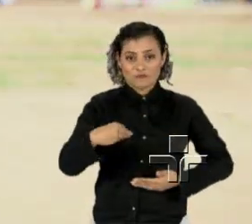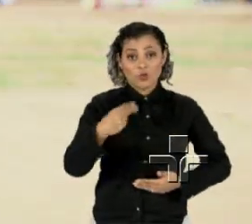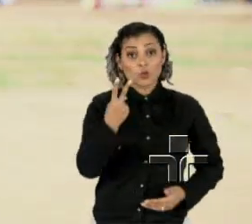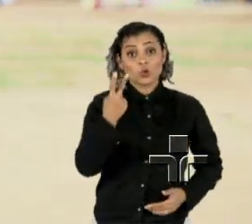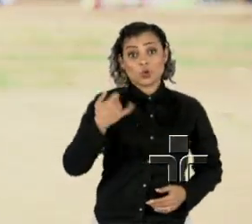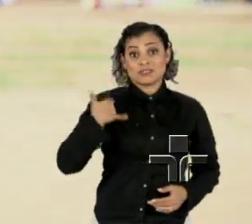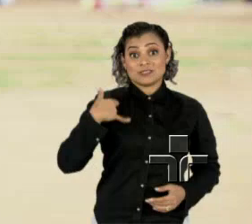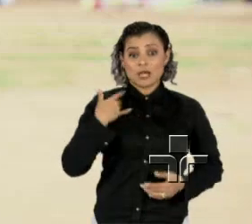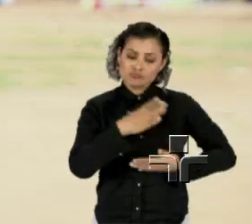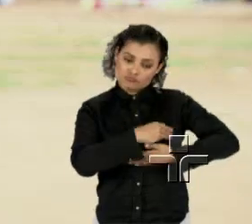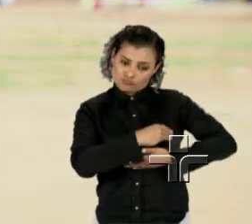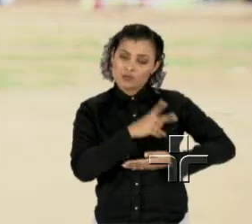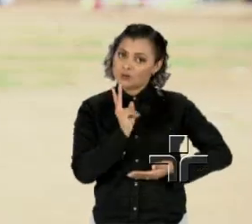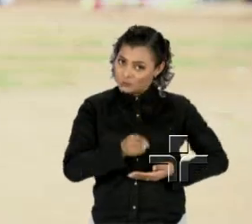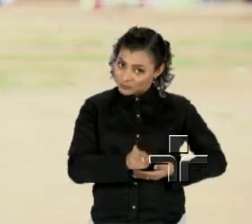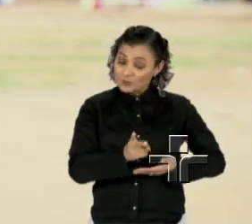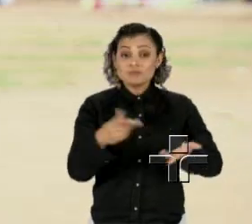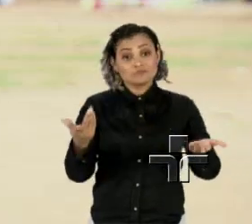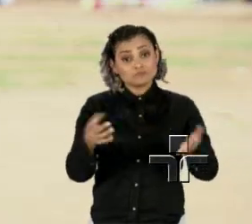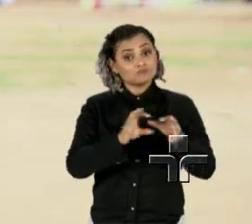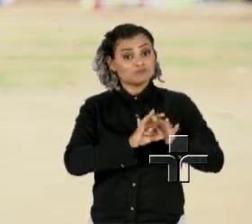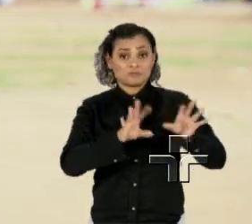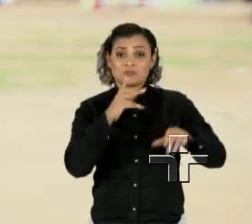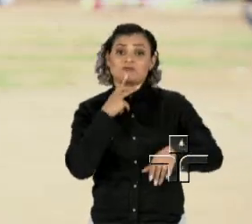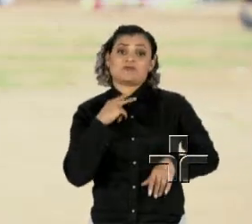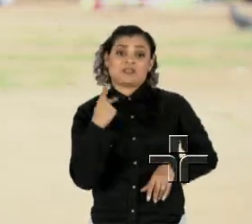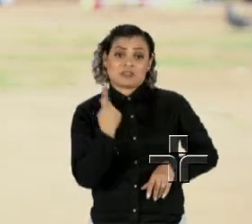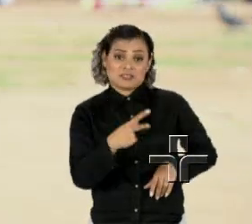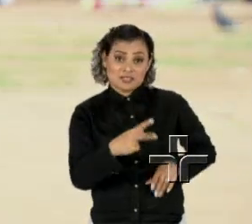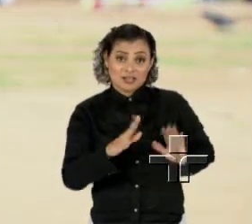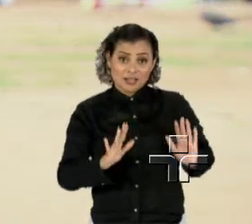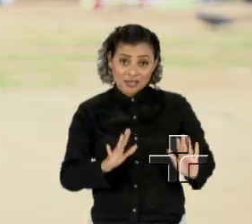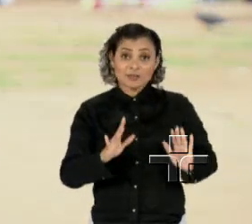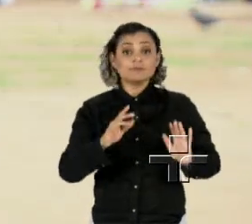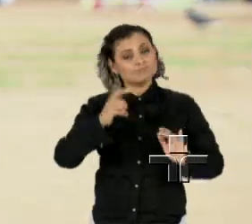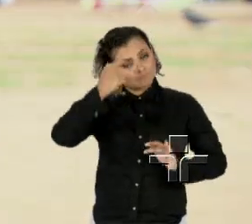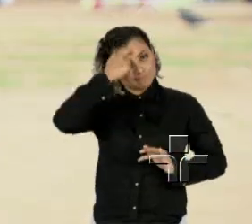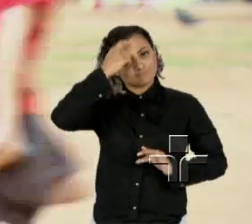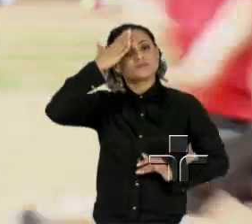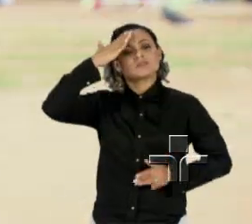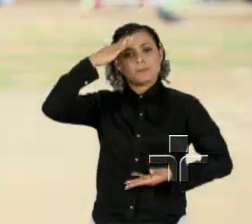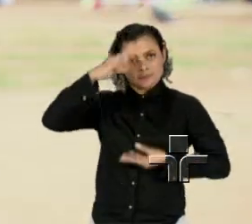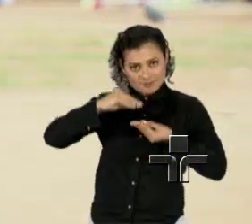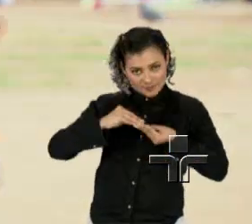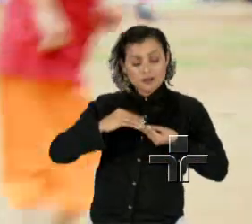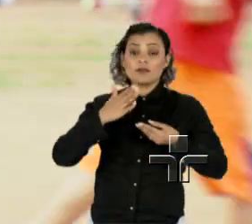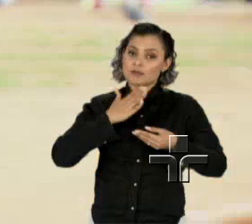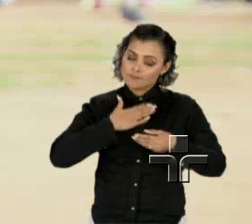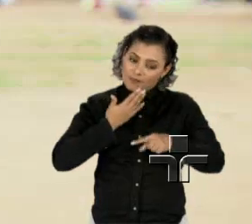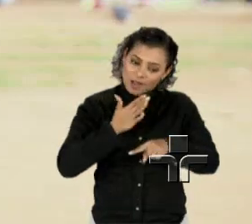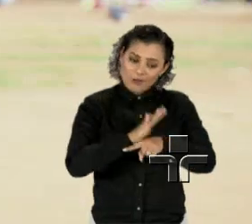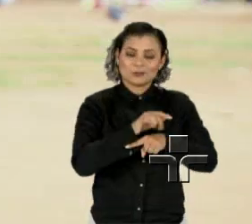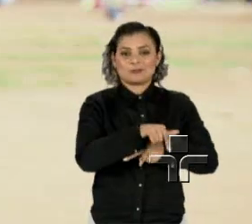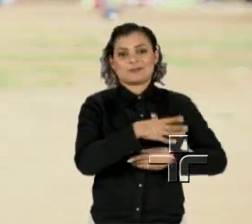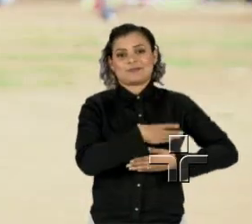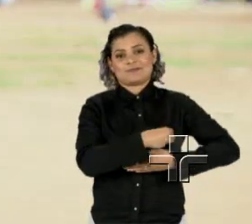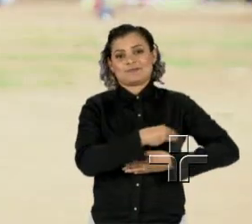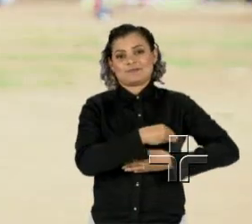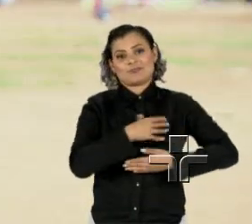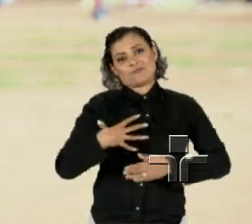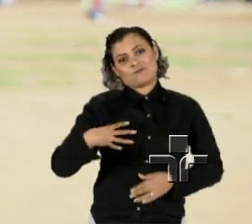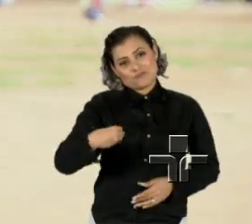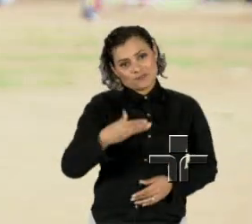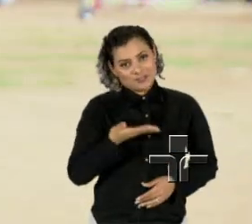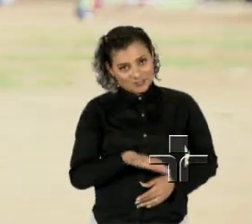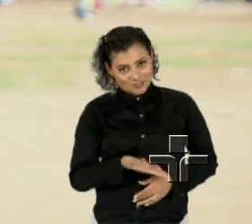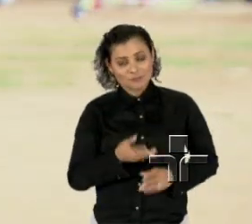2 anos de idade, em livre demanda. Então fiz isso conscientemente, sabendo que isso ia garantir o máximo possível